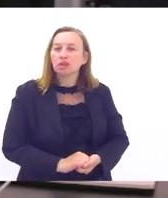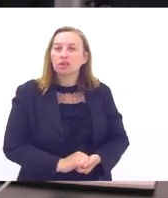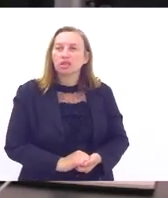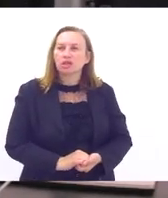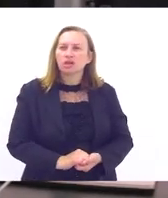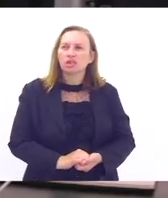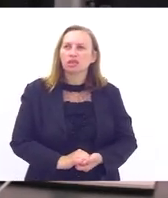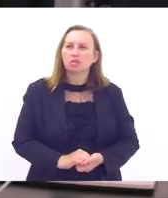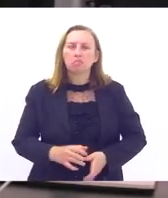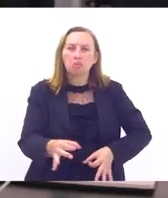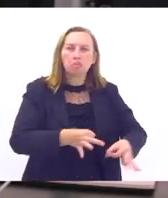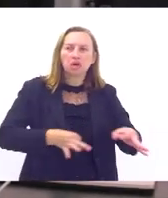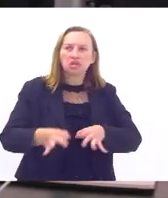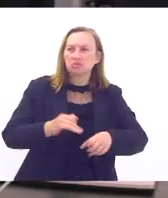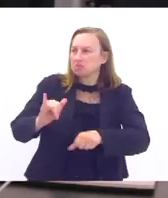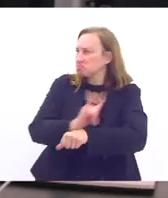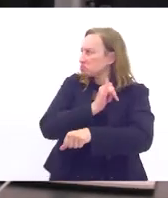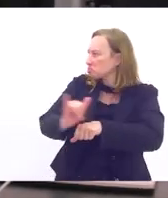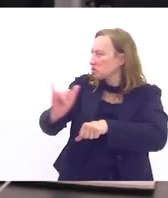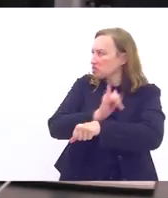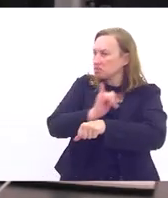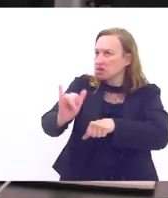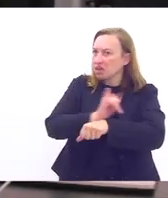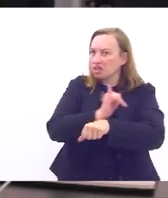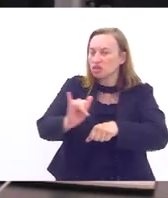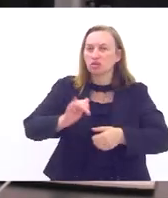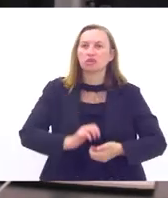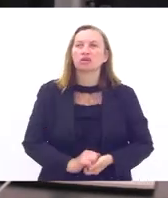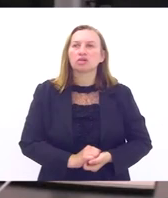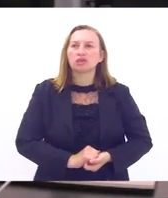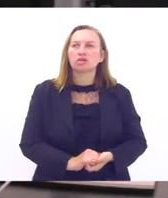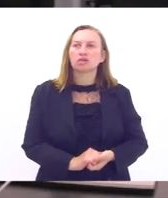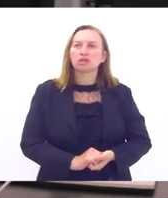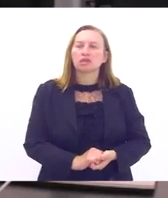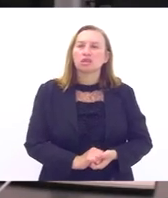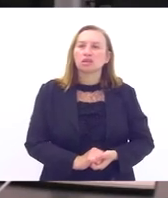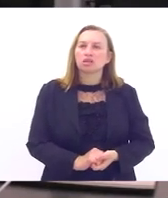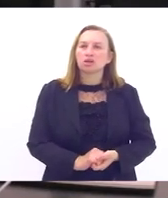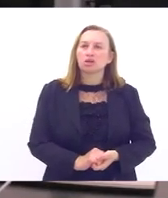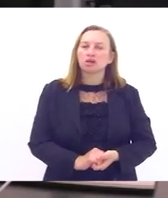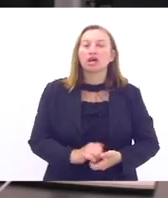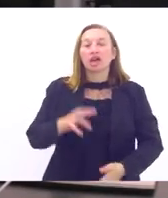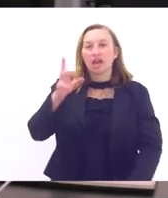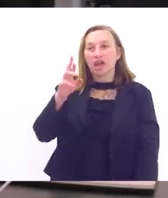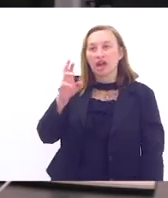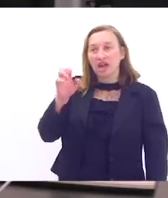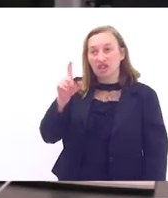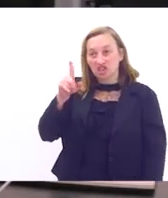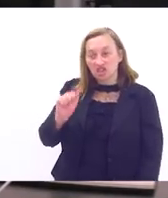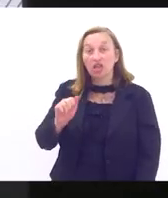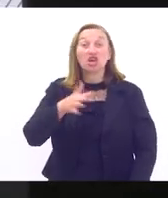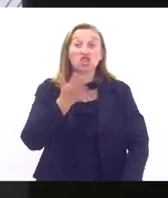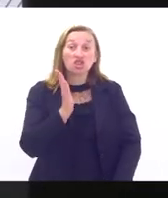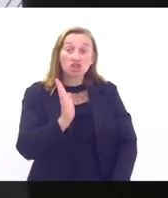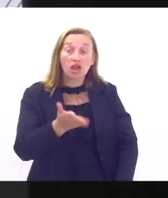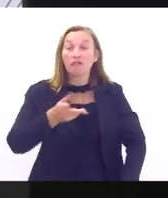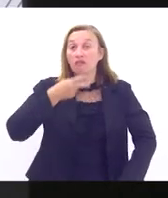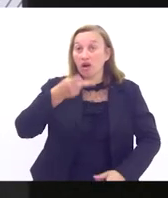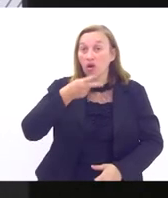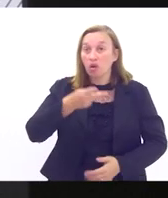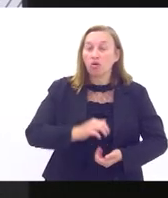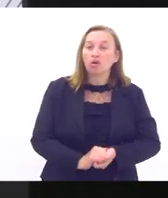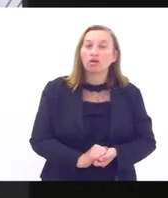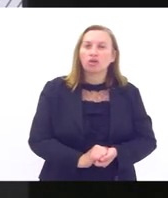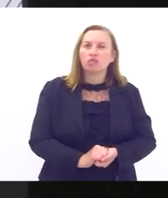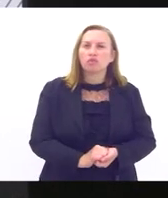E sobre o planejamento estratégico, a Regina já falou, mas que